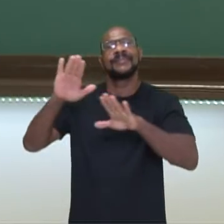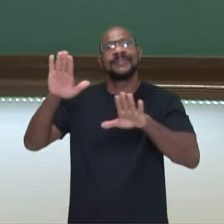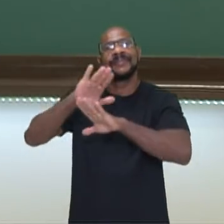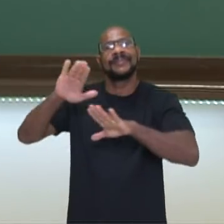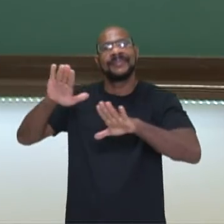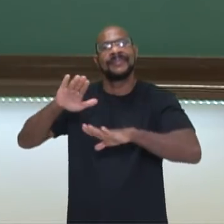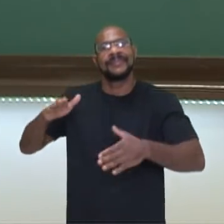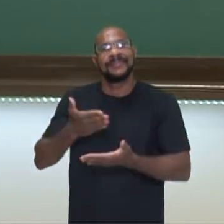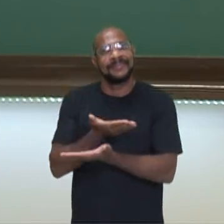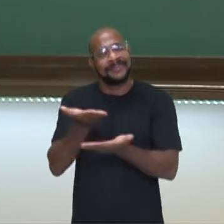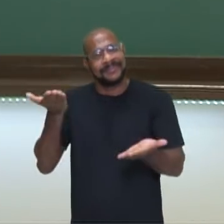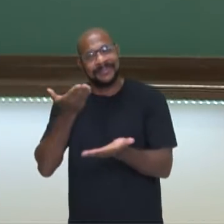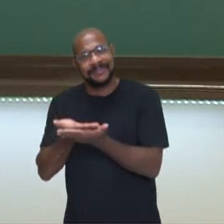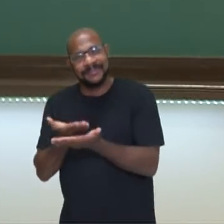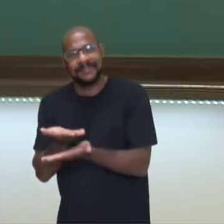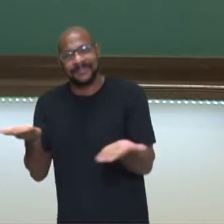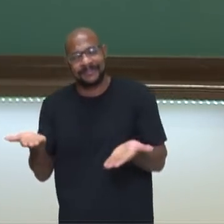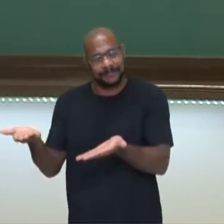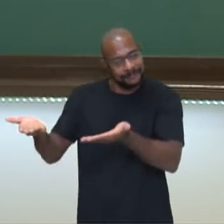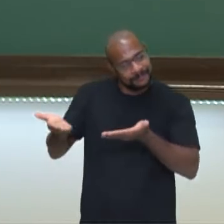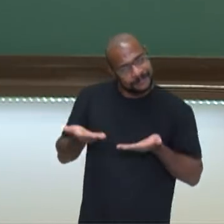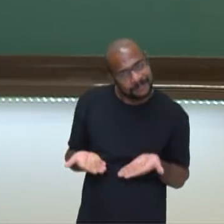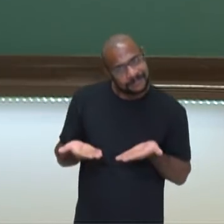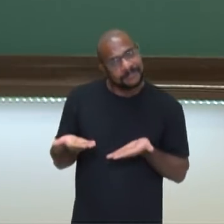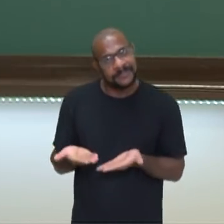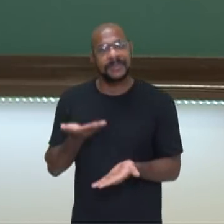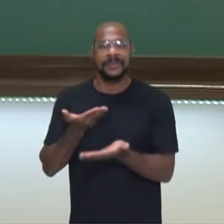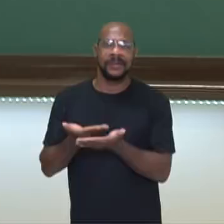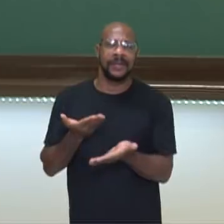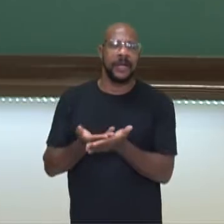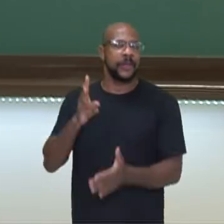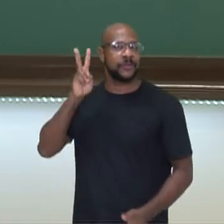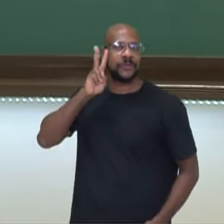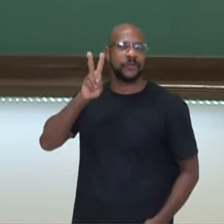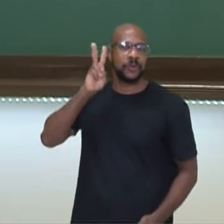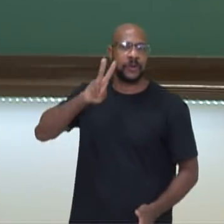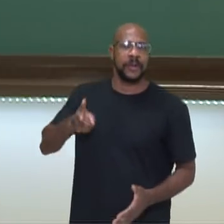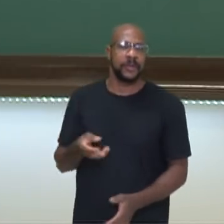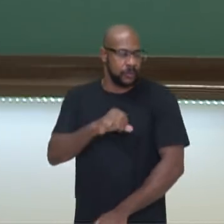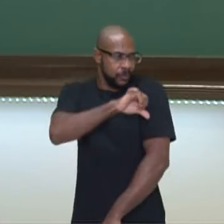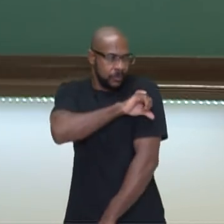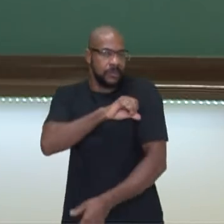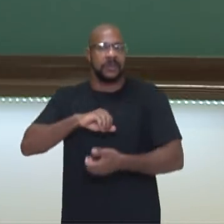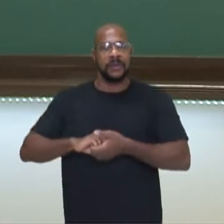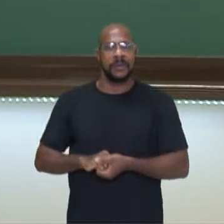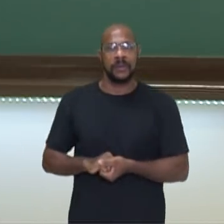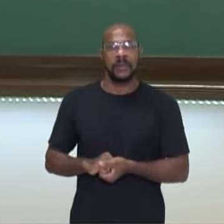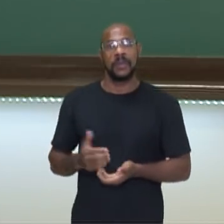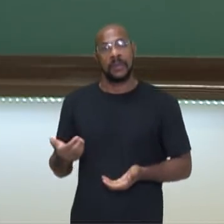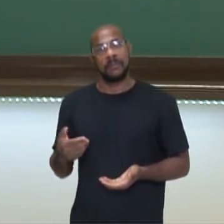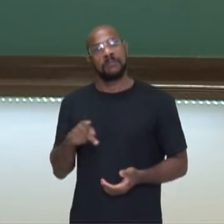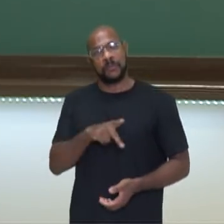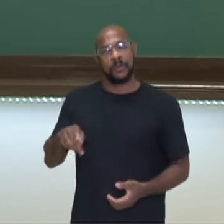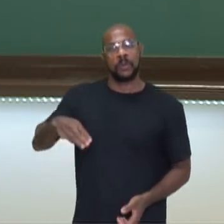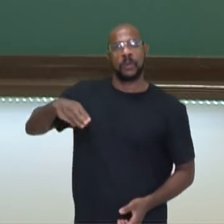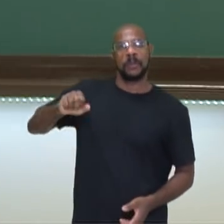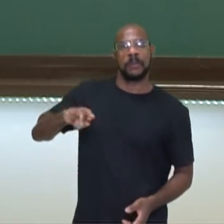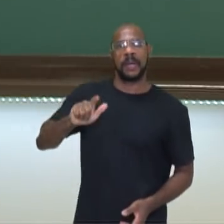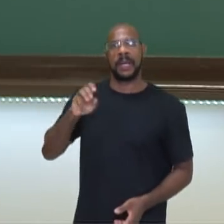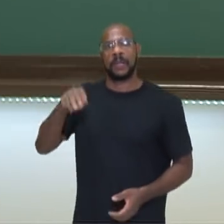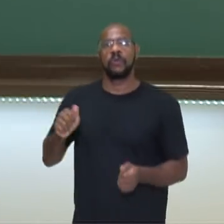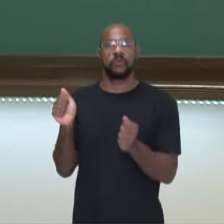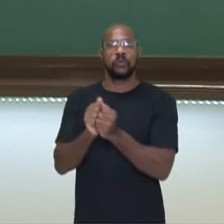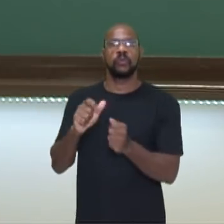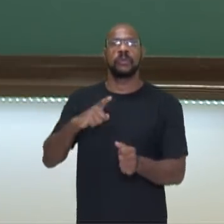Olá, povo! Bem-vindos à nossa aula de História do nono ano. Eu sou o professor Marlon e